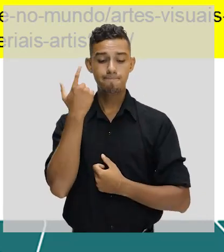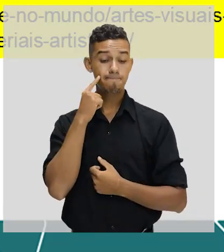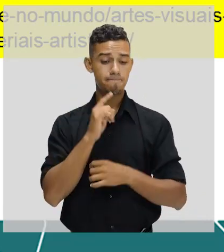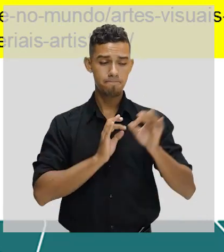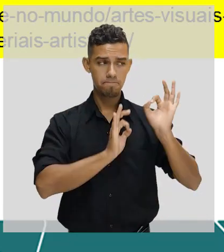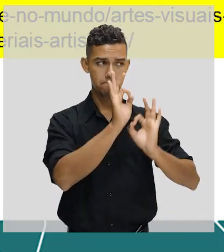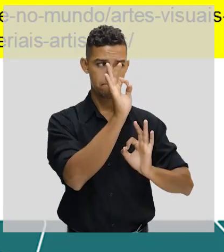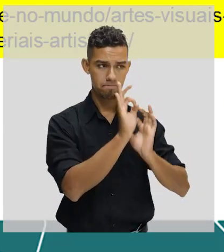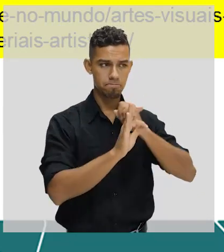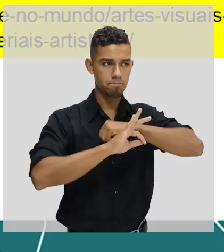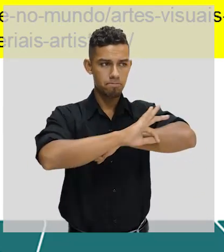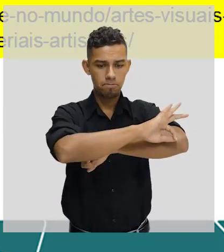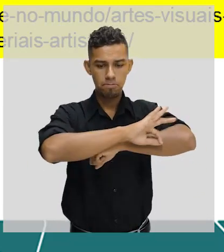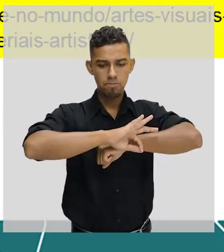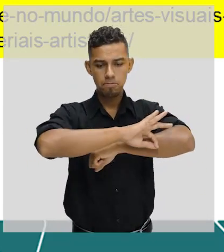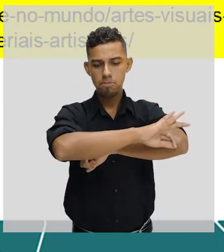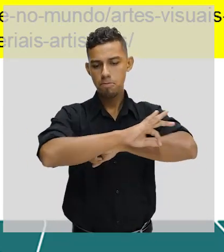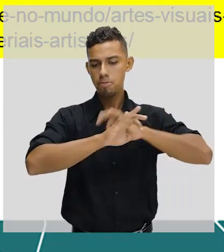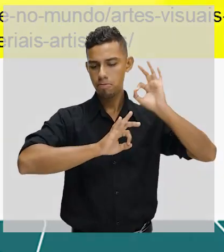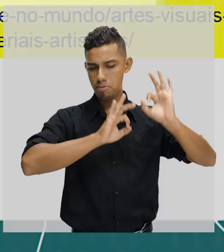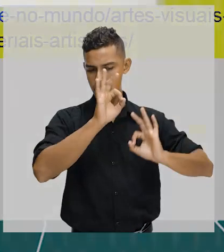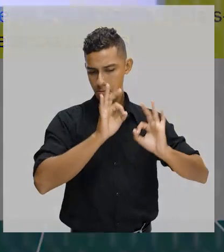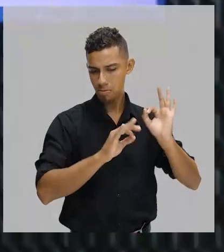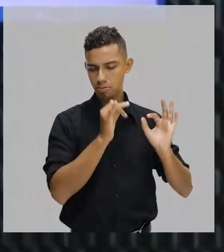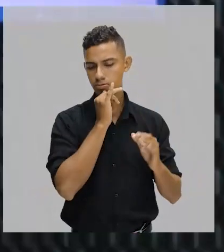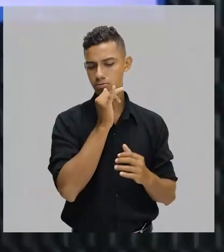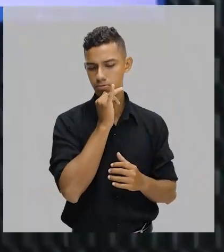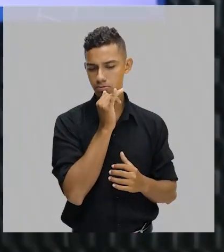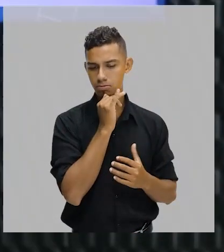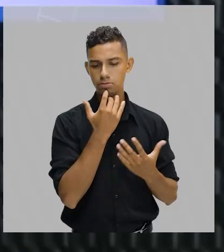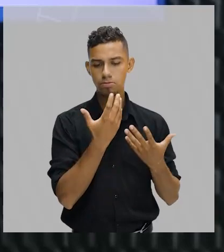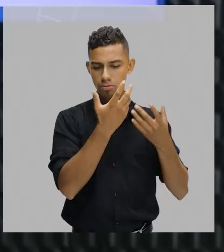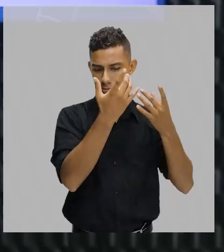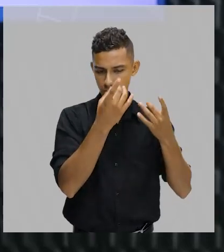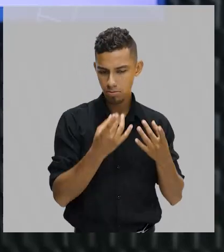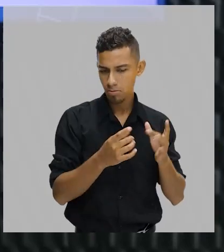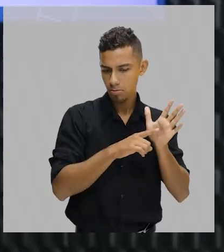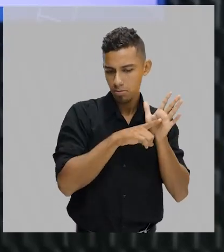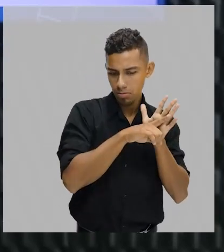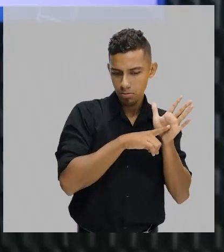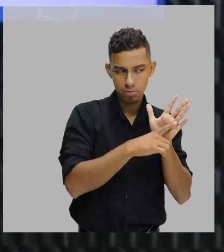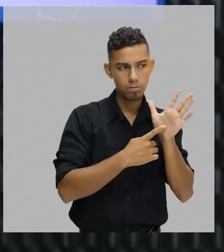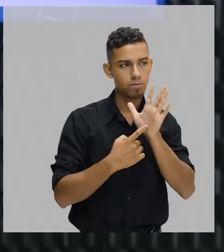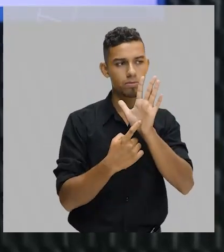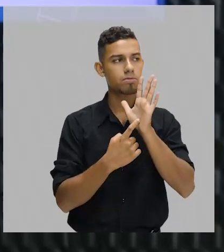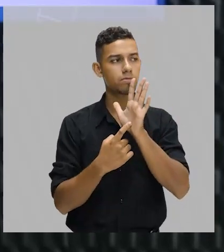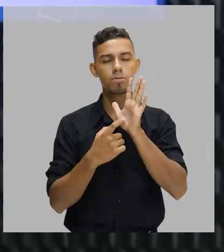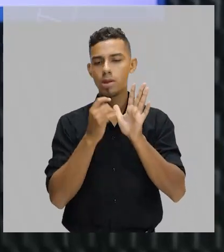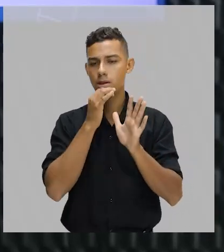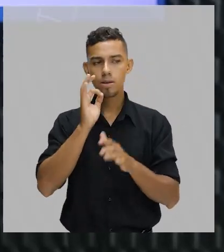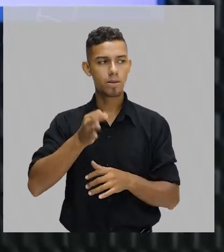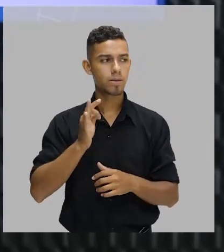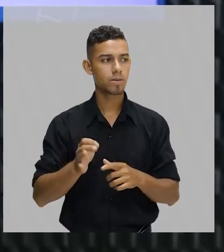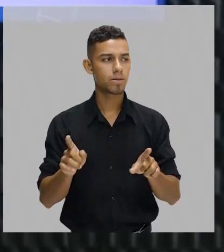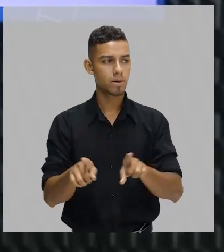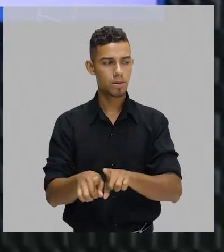cheio de medidas, regras, com perspectiva isométrica, pesquisem sobre isso, que ela dá as medidas corretas, mas o objetivo é o cunho industrial. Então,